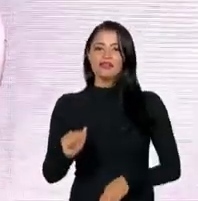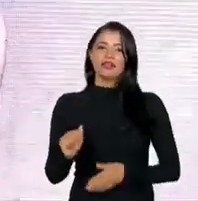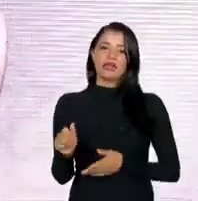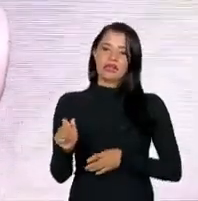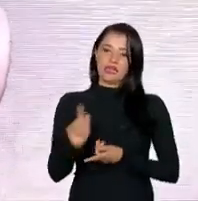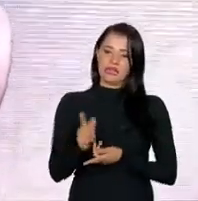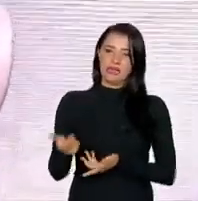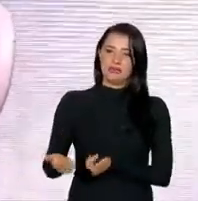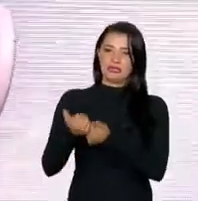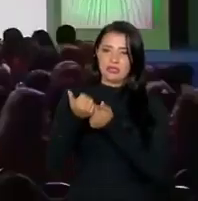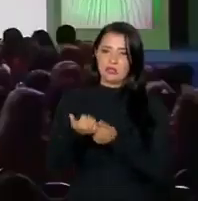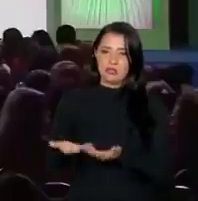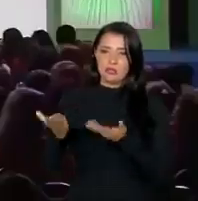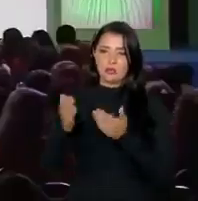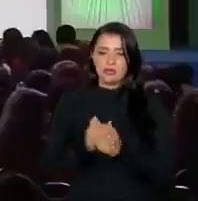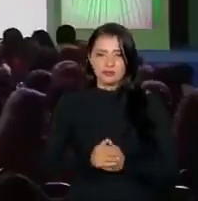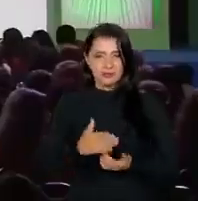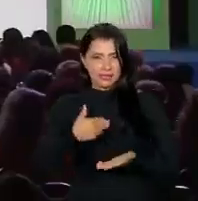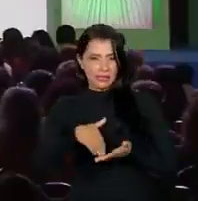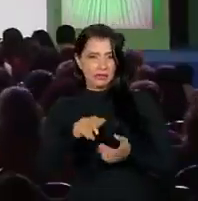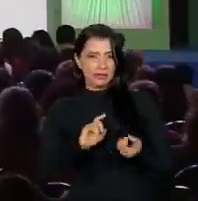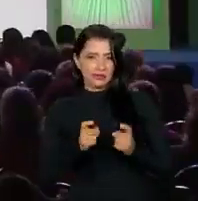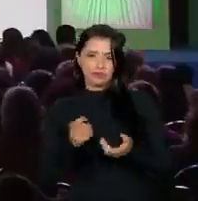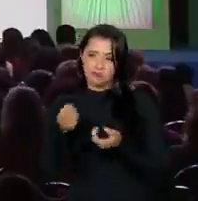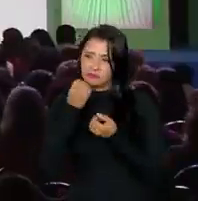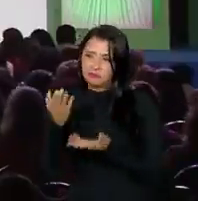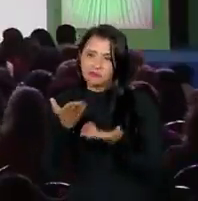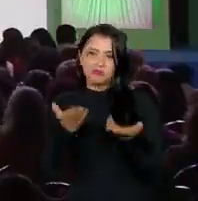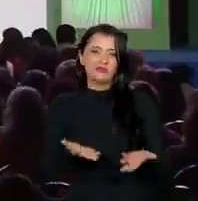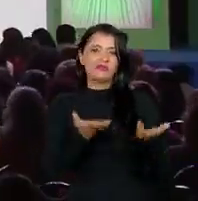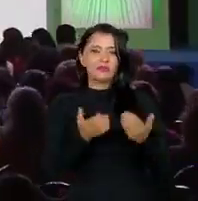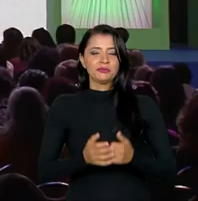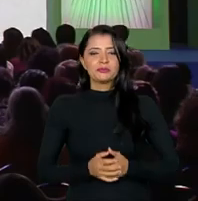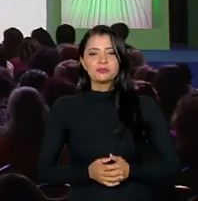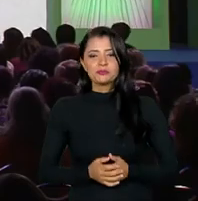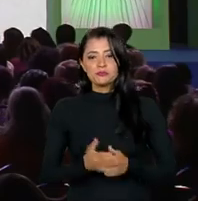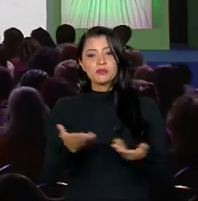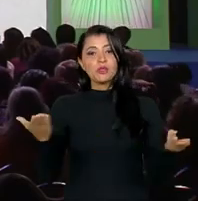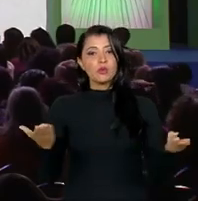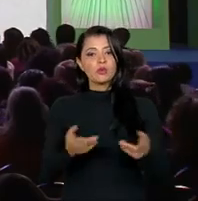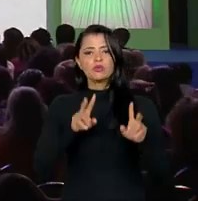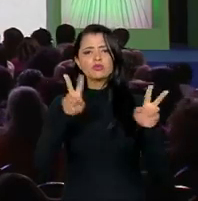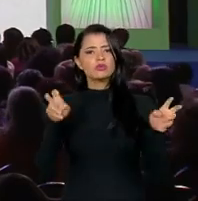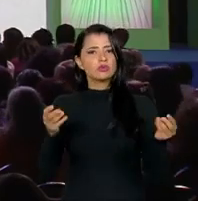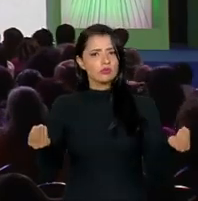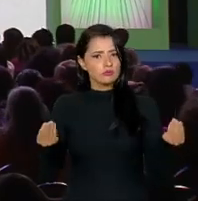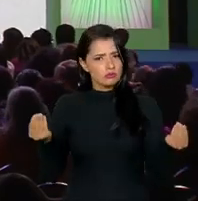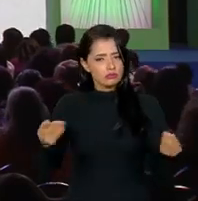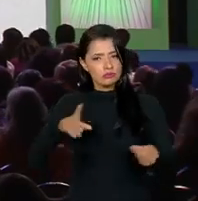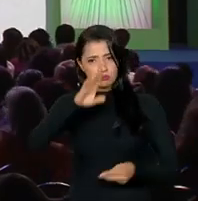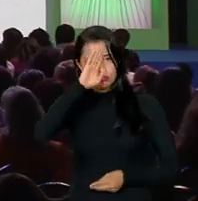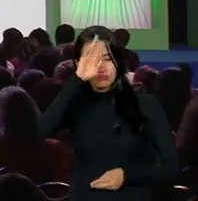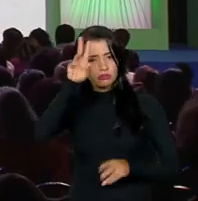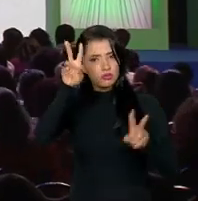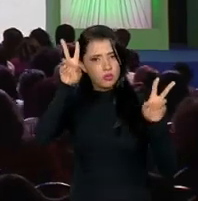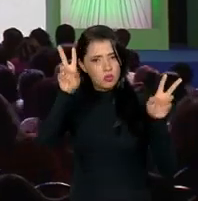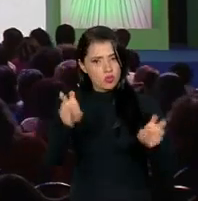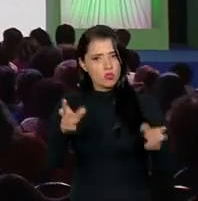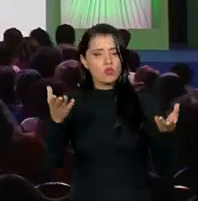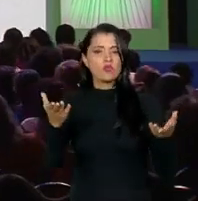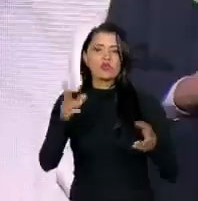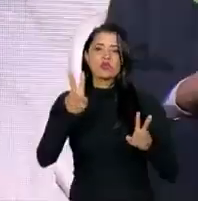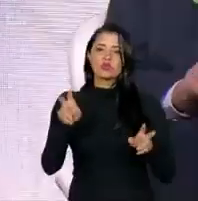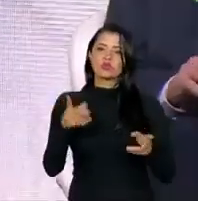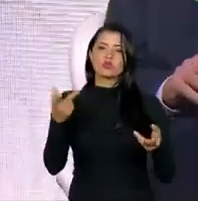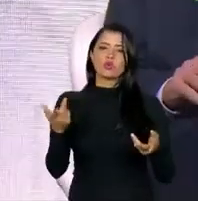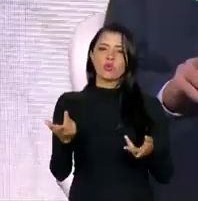Executiva. Sejam todos bem-vindos. Hoje nós falamos aqui em um dos principais temas